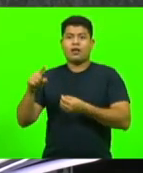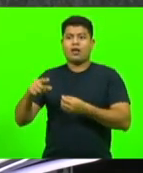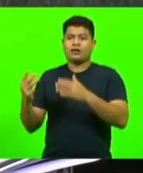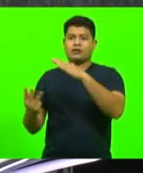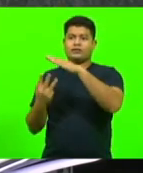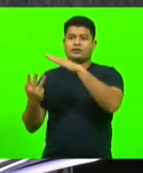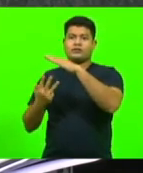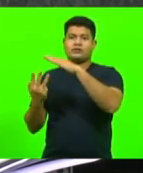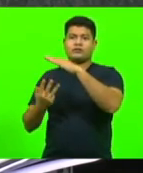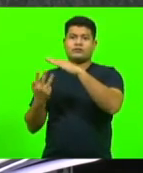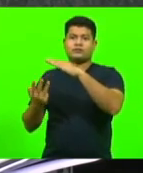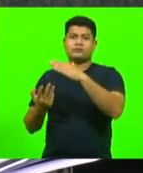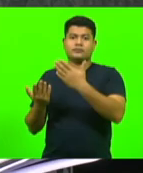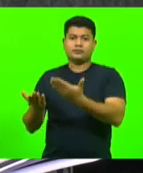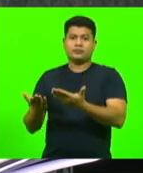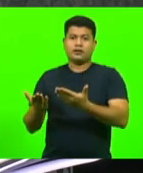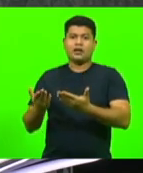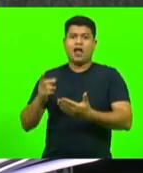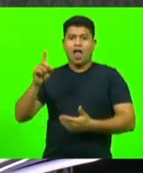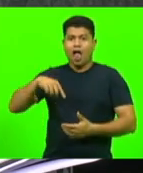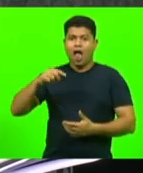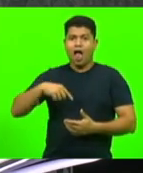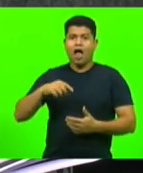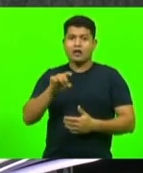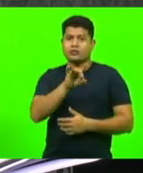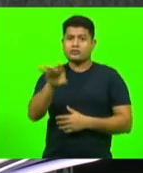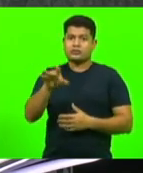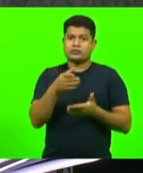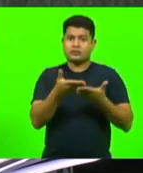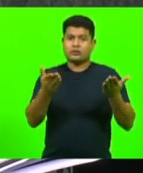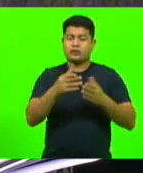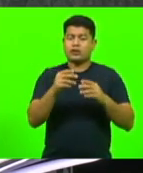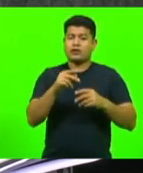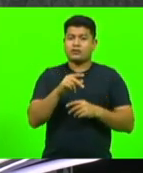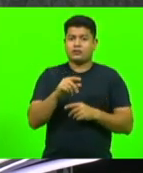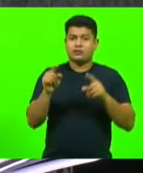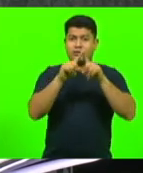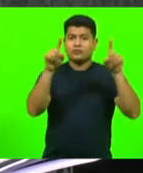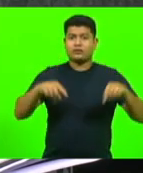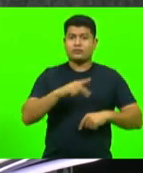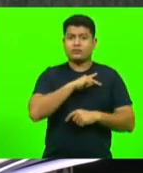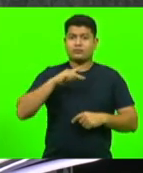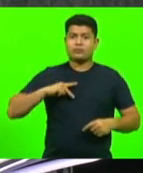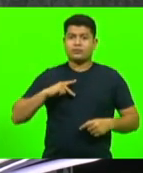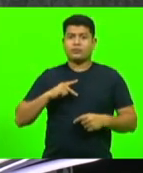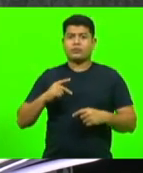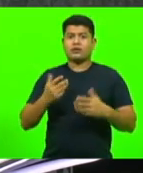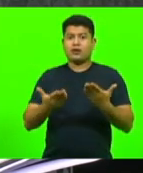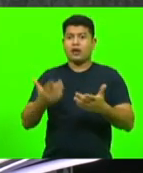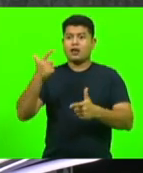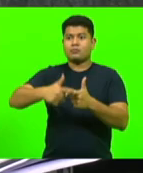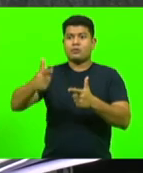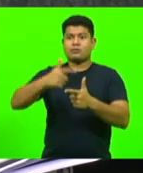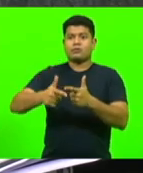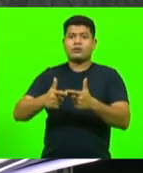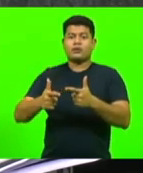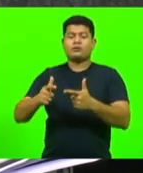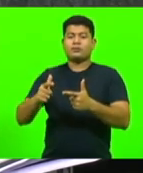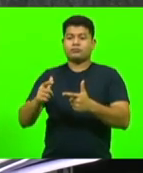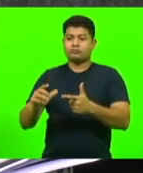não é só dos Servidores Públicos até porque onde tem um problema tem um contrato terceirizado